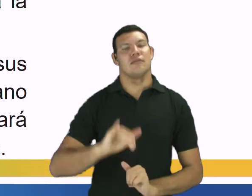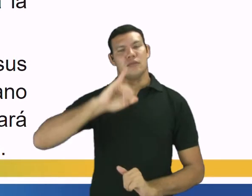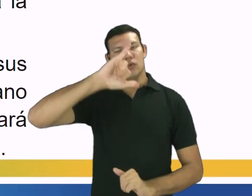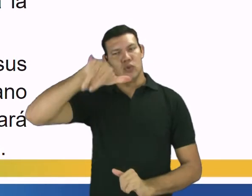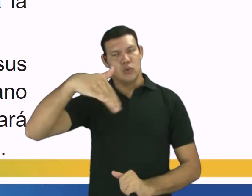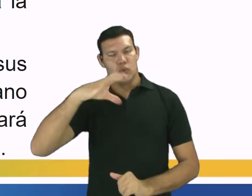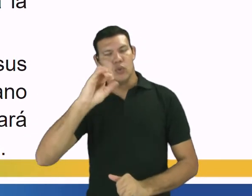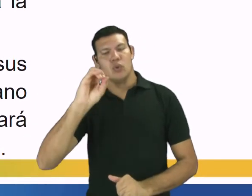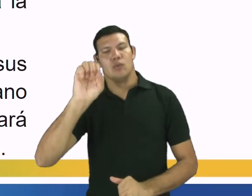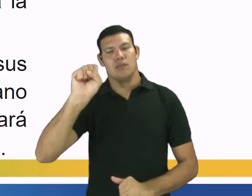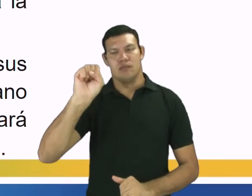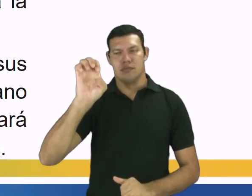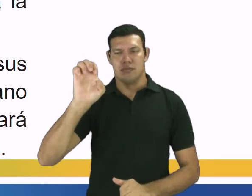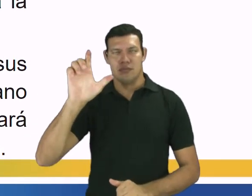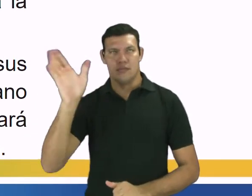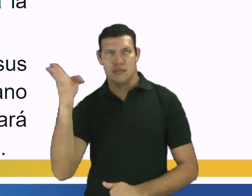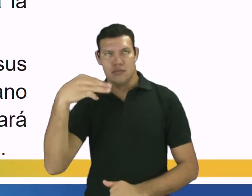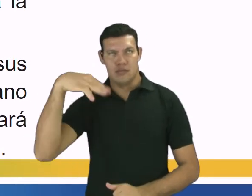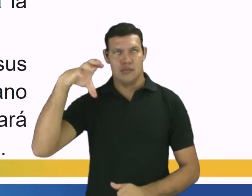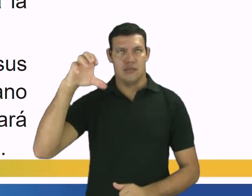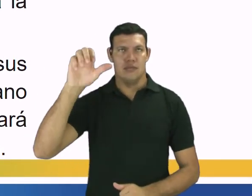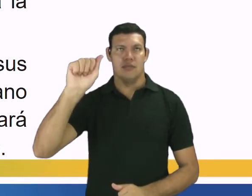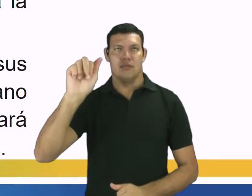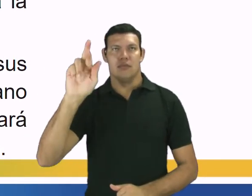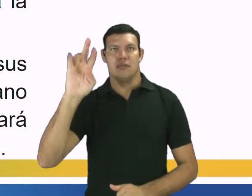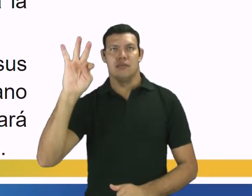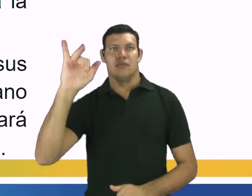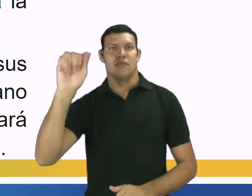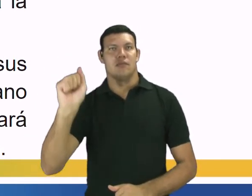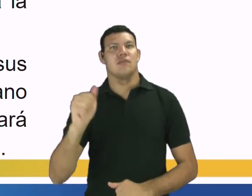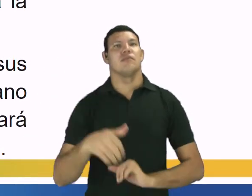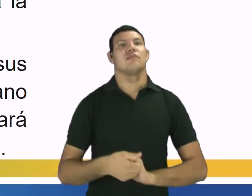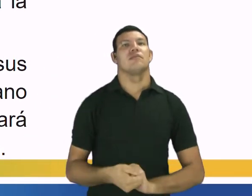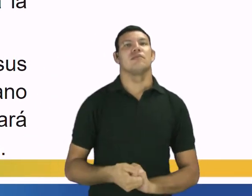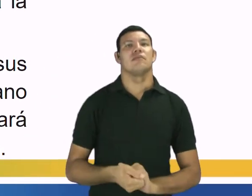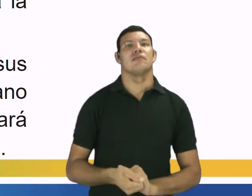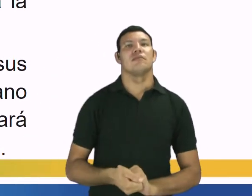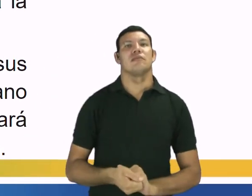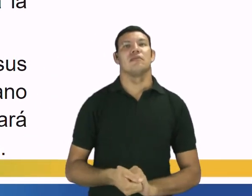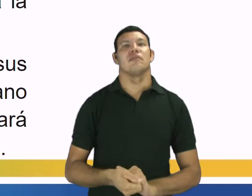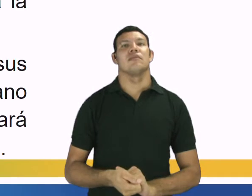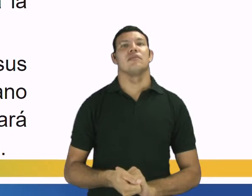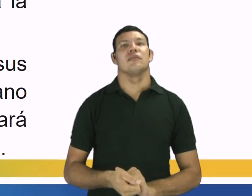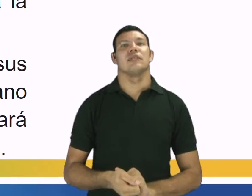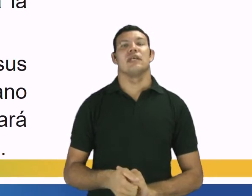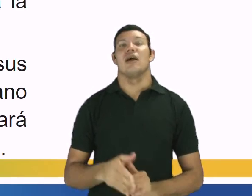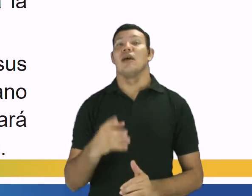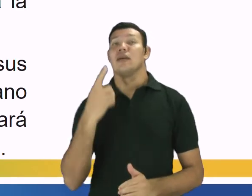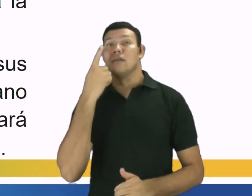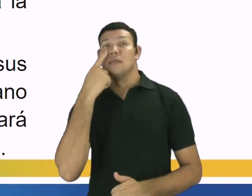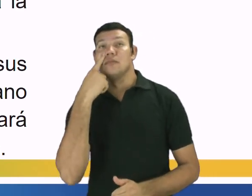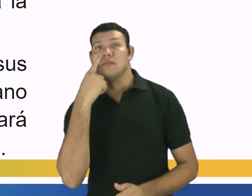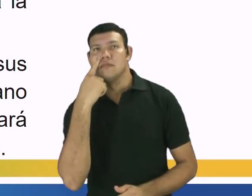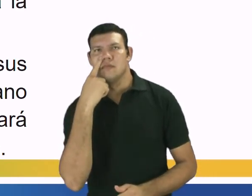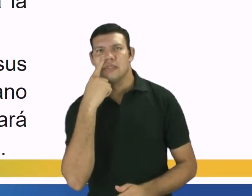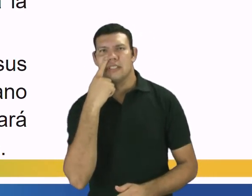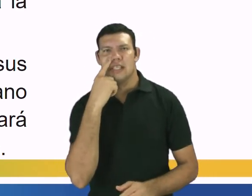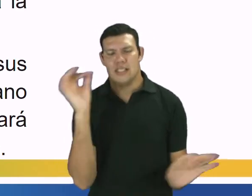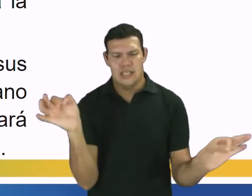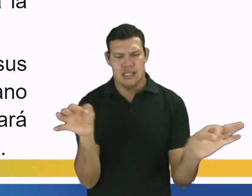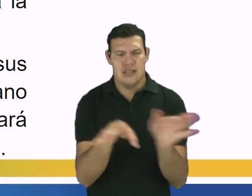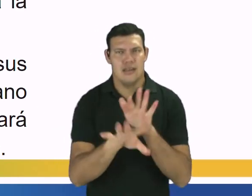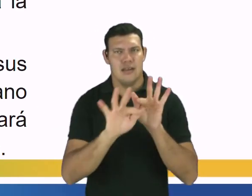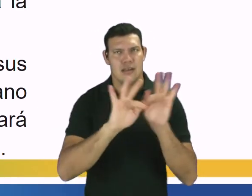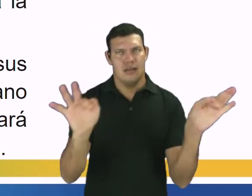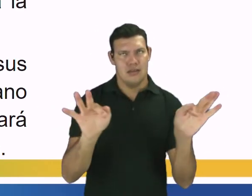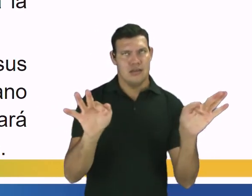Martín, maiúscula. Tranquilos? Tenho 17 anos, sou de Madrid. Olha só, terminou a pontuação, iniciou